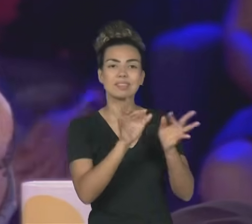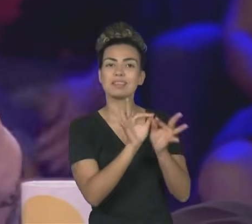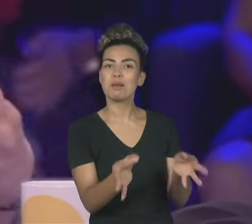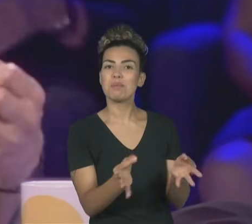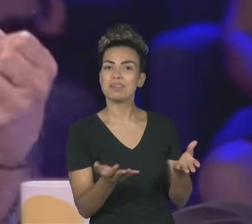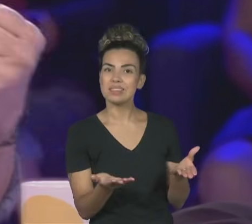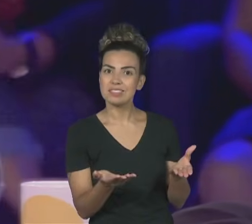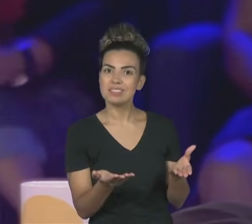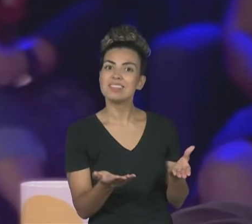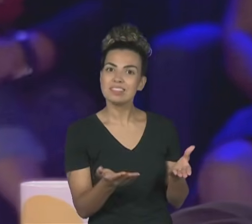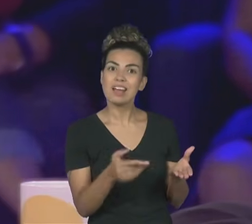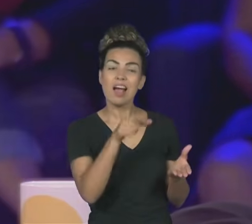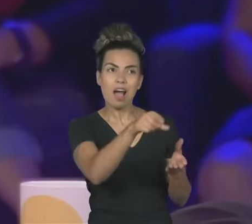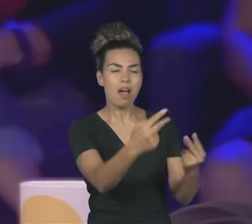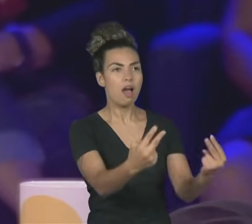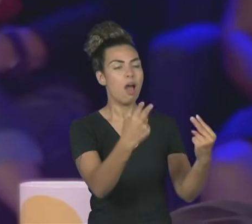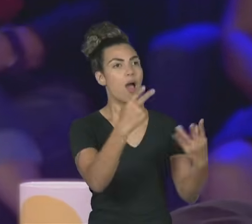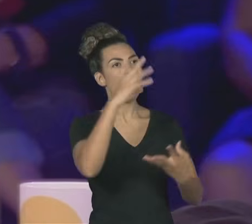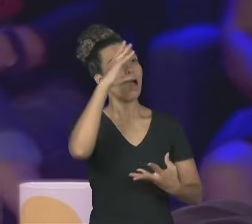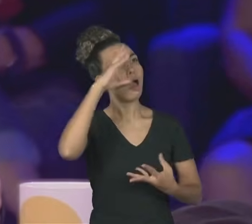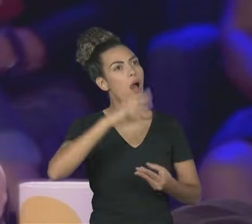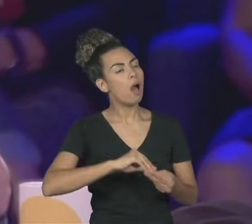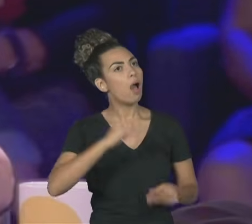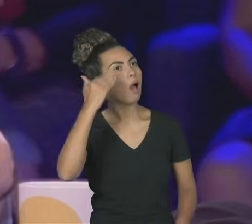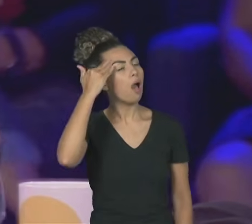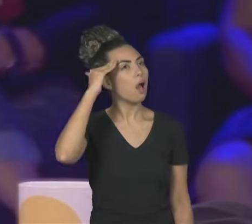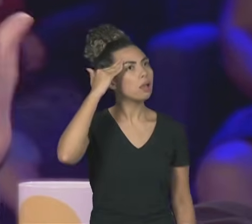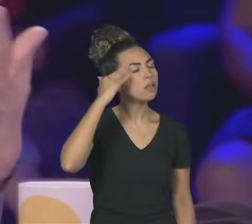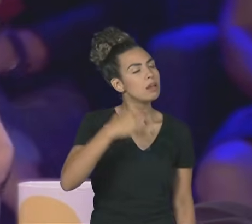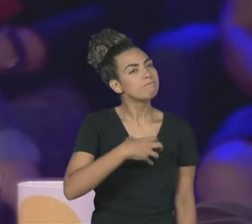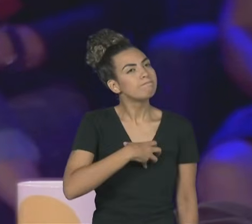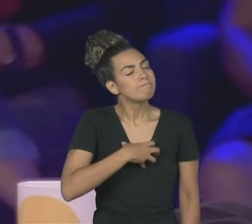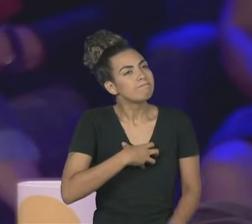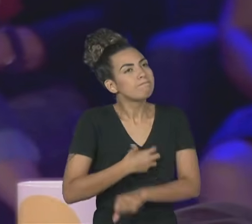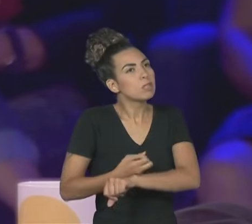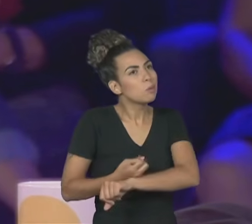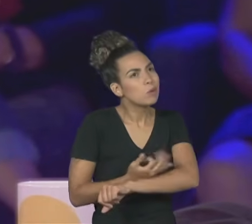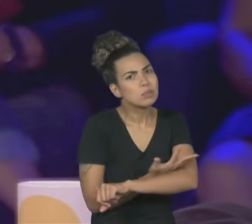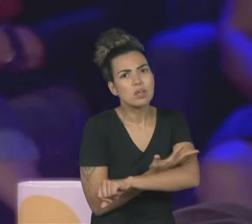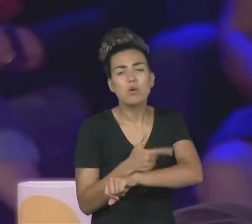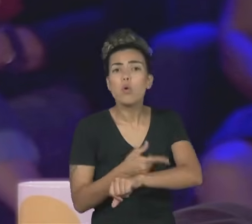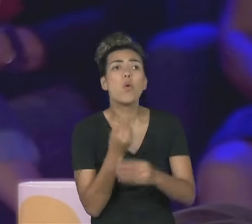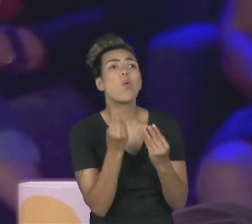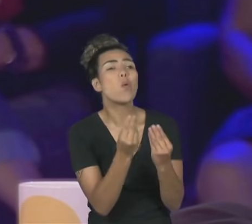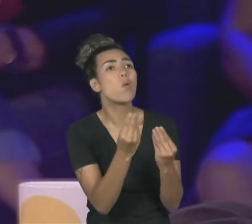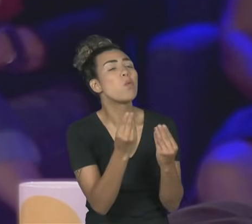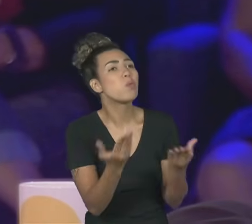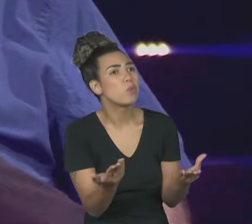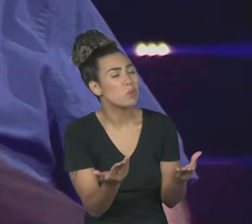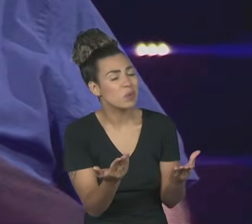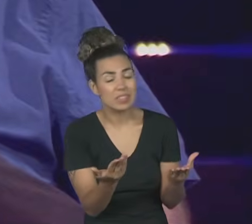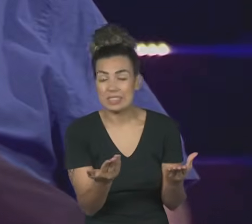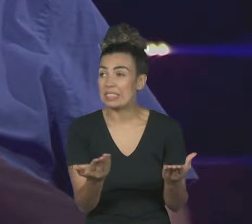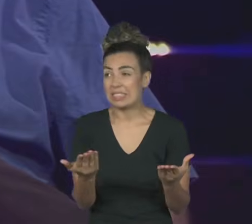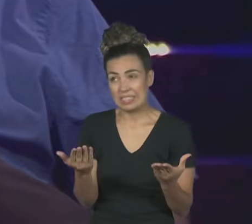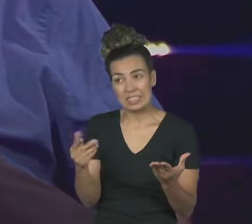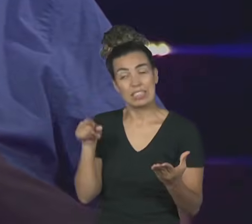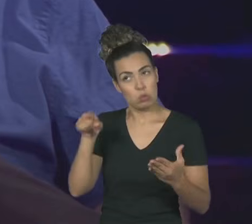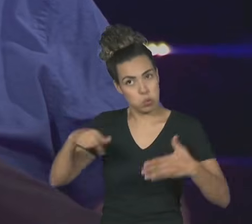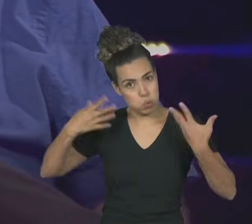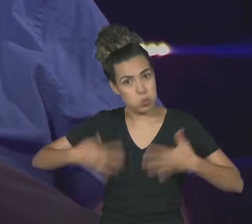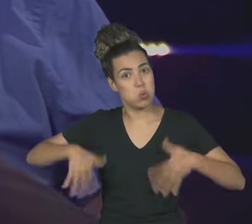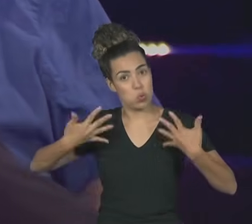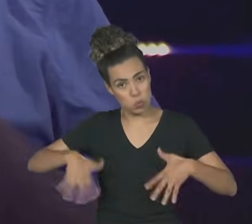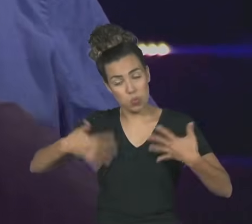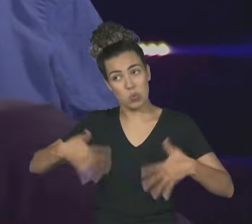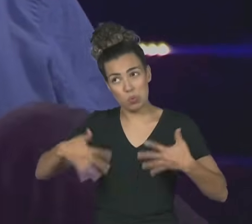essas dores, essas angústias contemporâneas, né? Como é que a gente dá conta da gente mesmo, né, Christian? É uma tarefa e tanto. Em